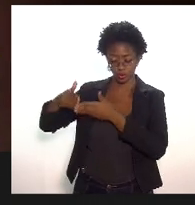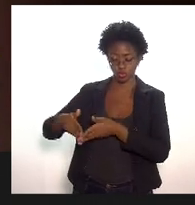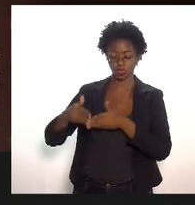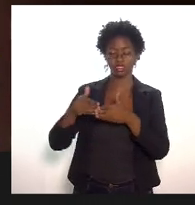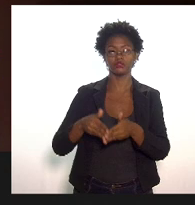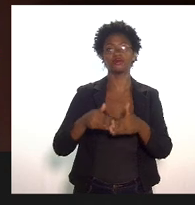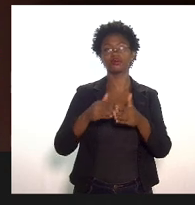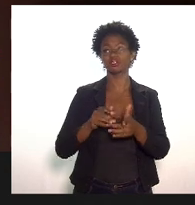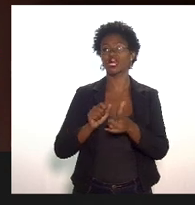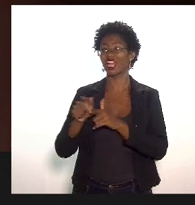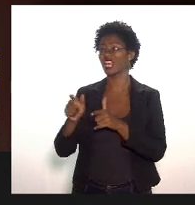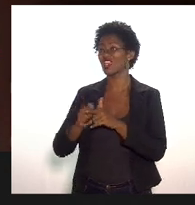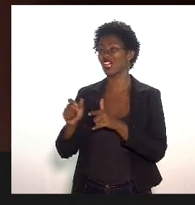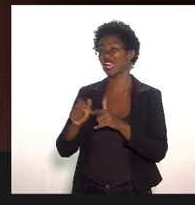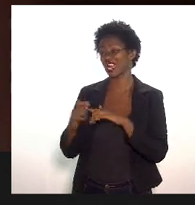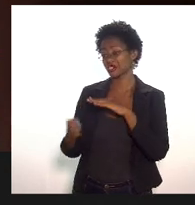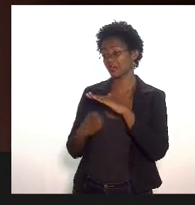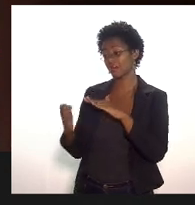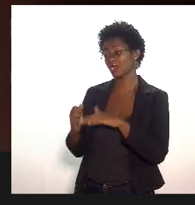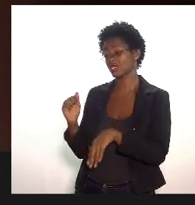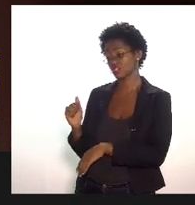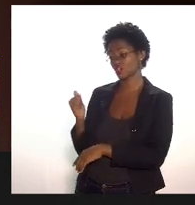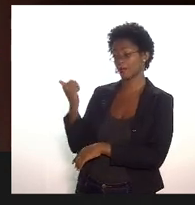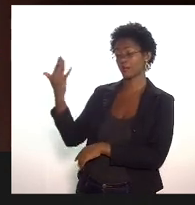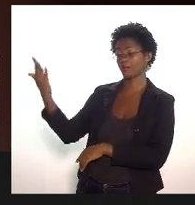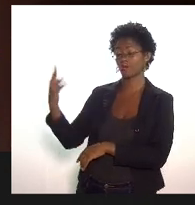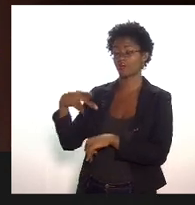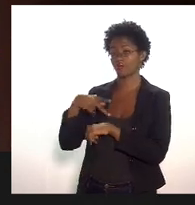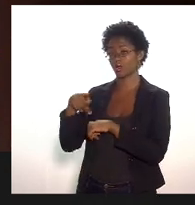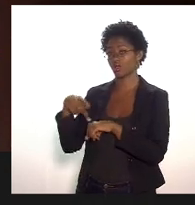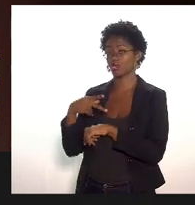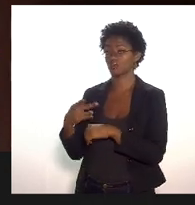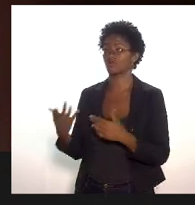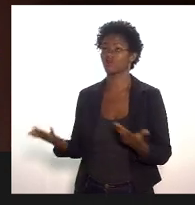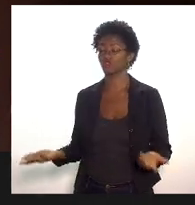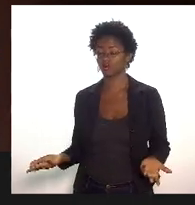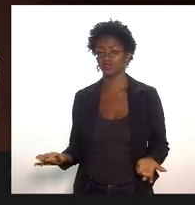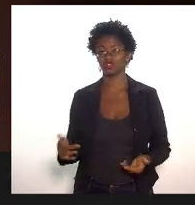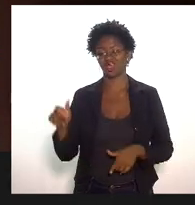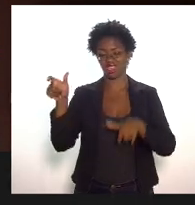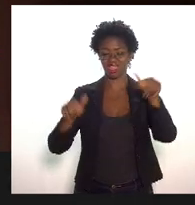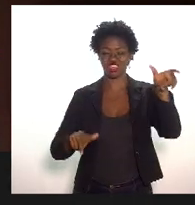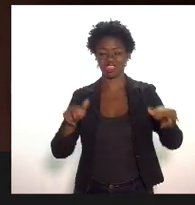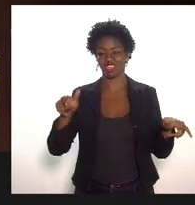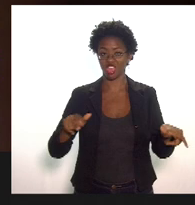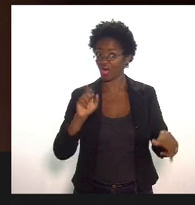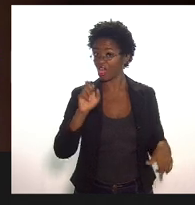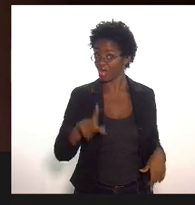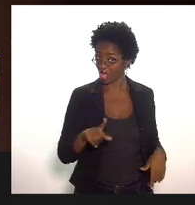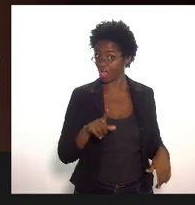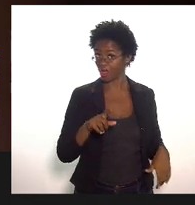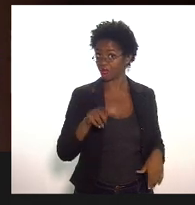Brasil, oriundos de empresas estrangeiras. Né? A tripulação, os trabalhadores são brasileiros, são estrangeiros,